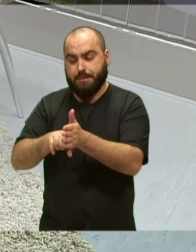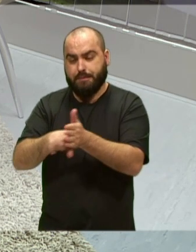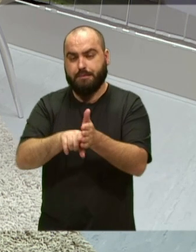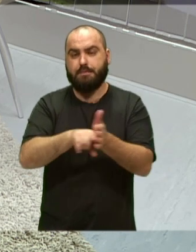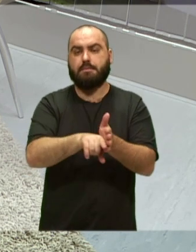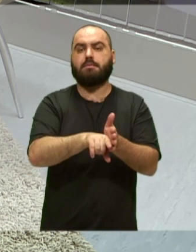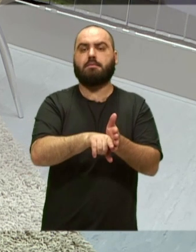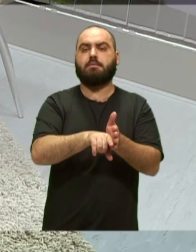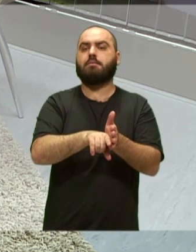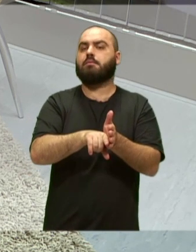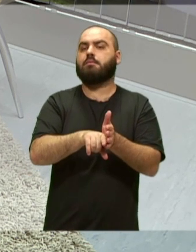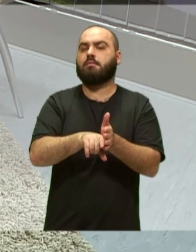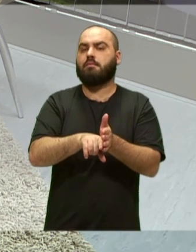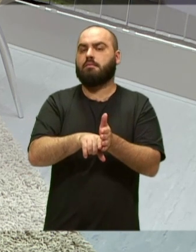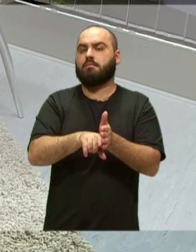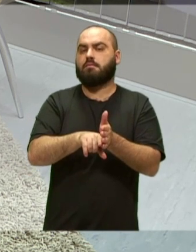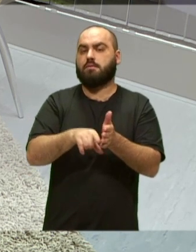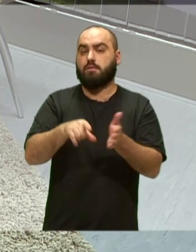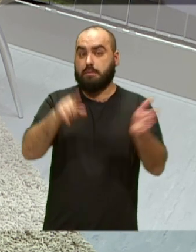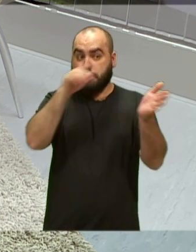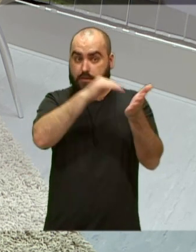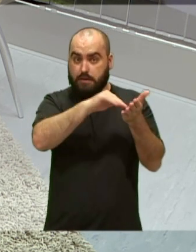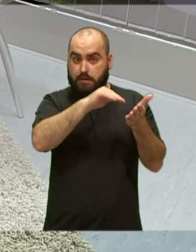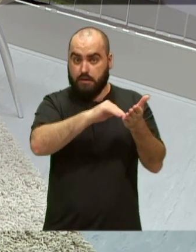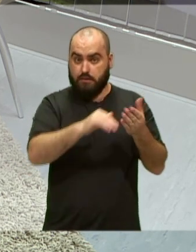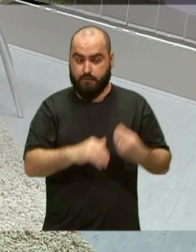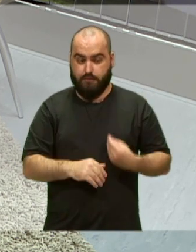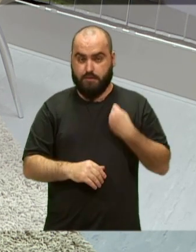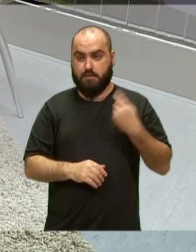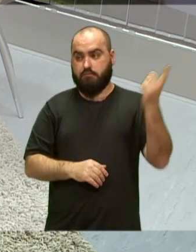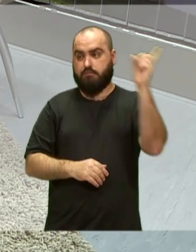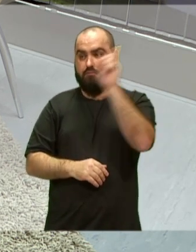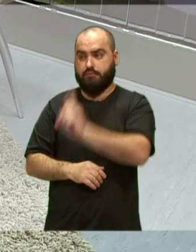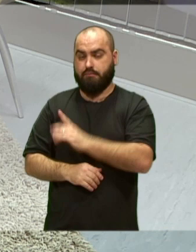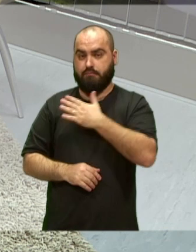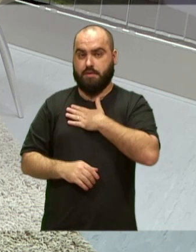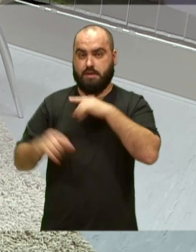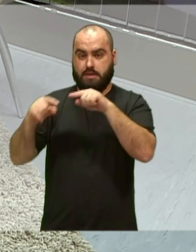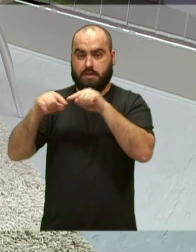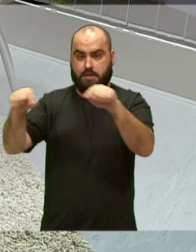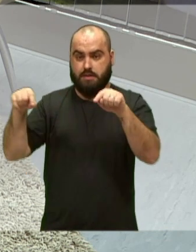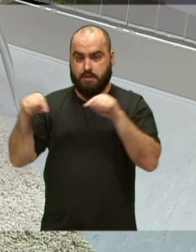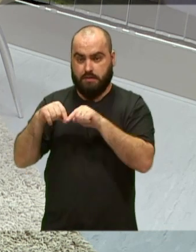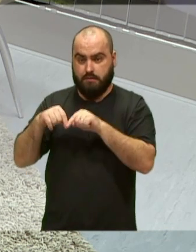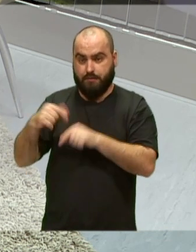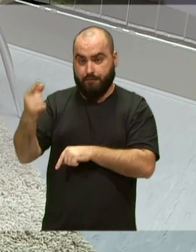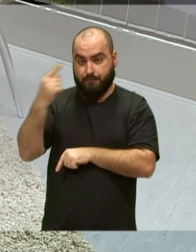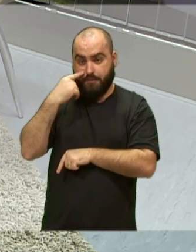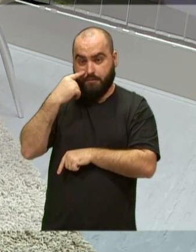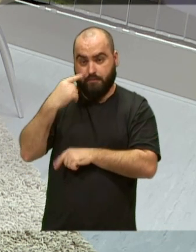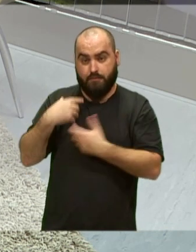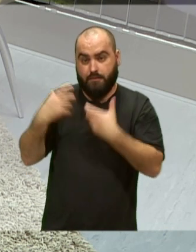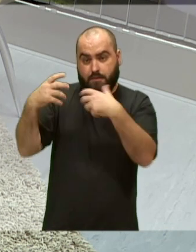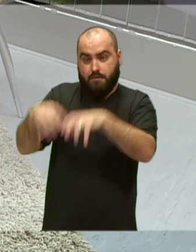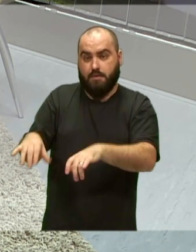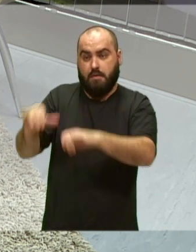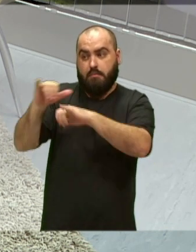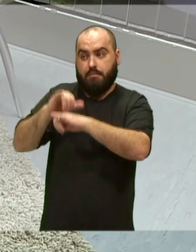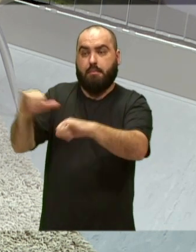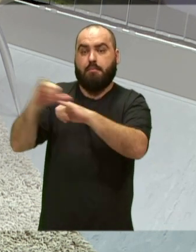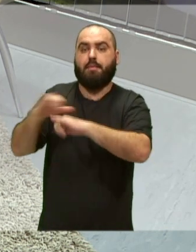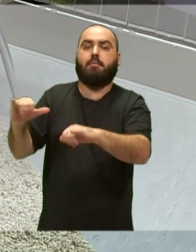fez o próprio secretário teve nosso gabinete porque ele viu que a gente fez as duas pesquisas não queria que a gente fizesse uma divulgação